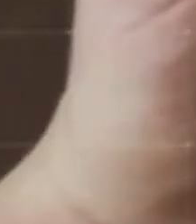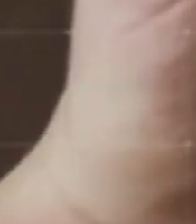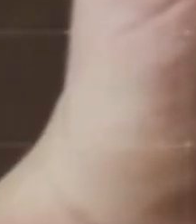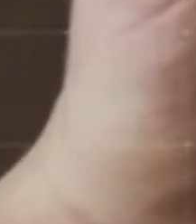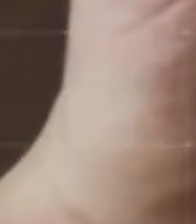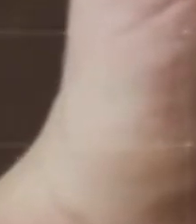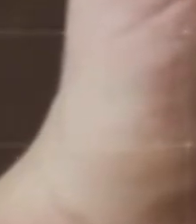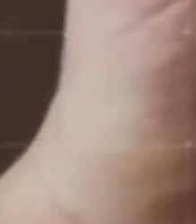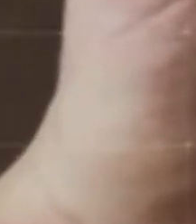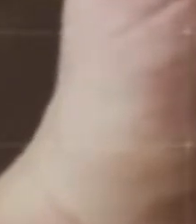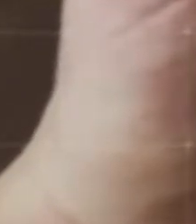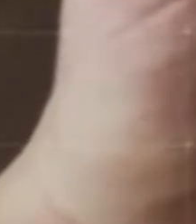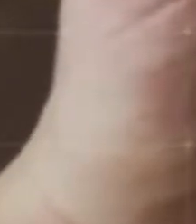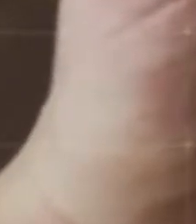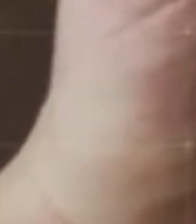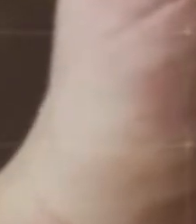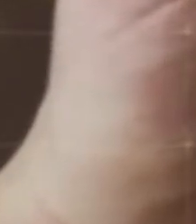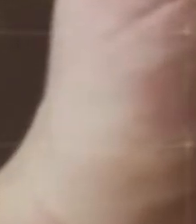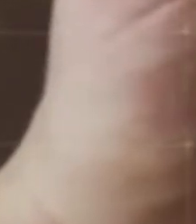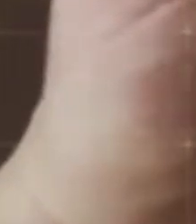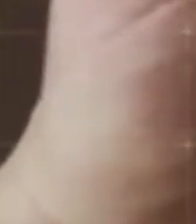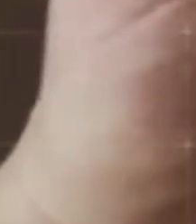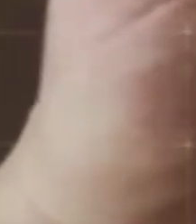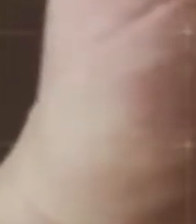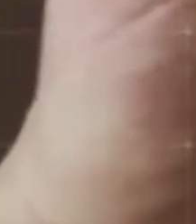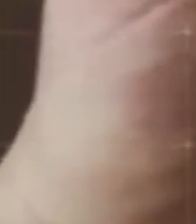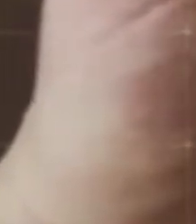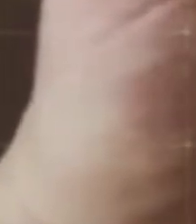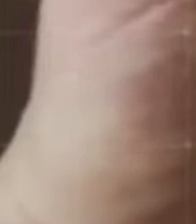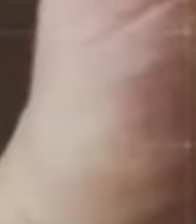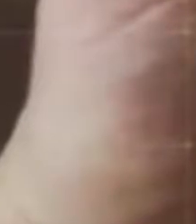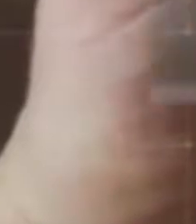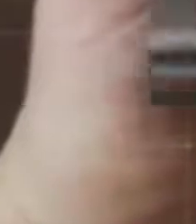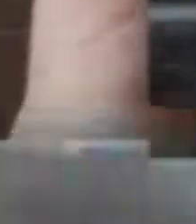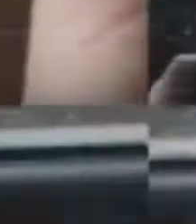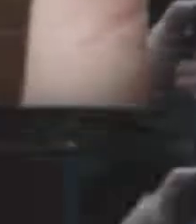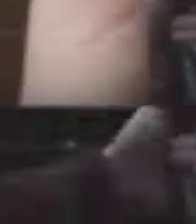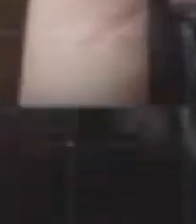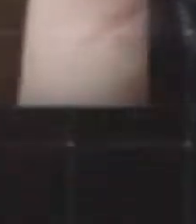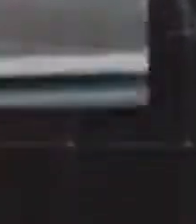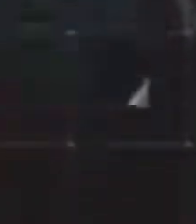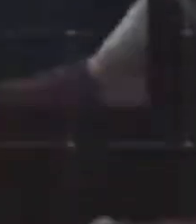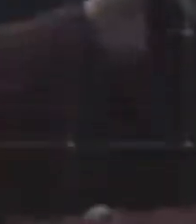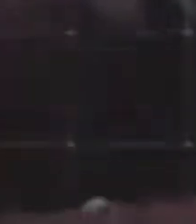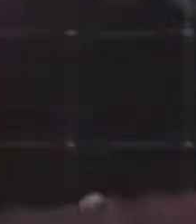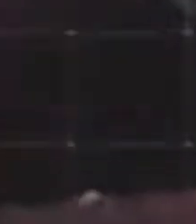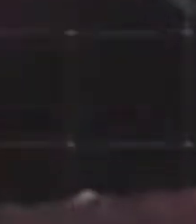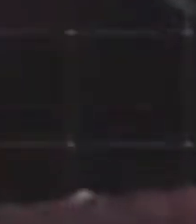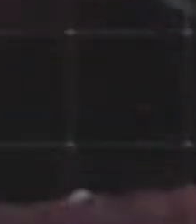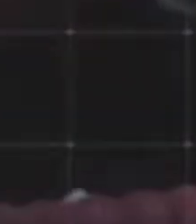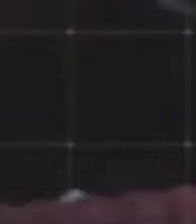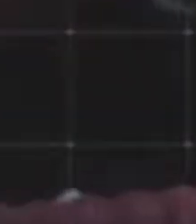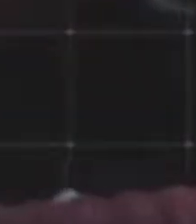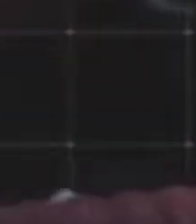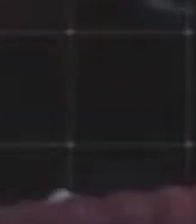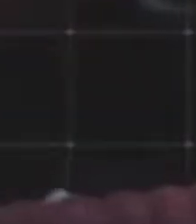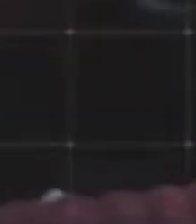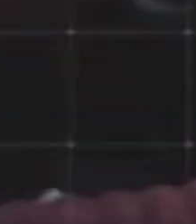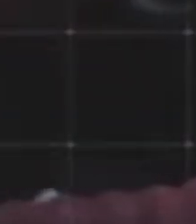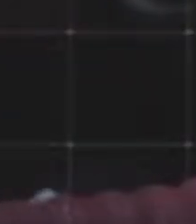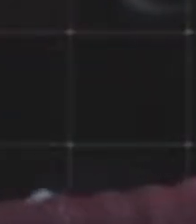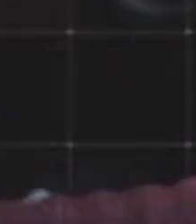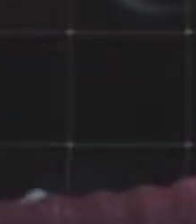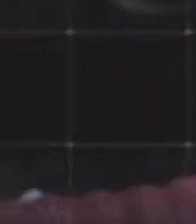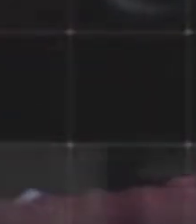compra algo sabendo que foi roubado, furtado ou obtido de forma ilícita. A pena prevista é de 1 a 4 anos